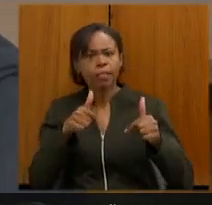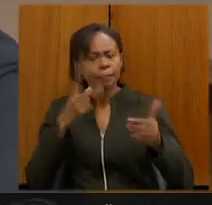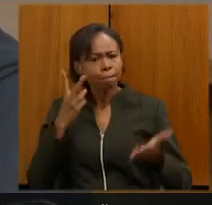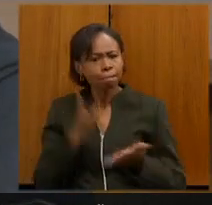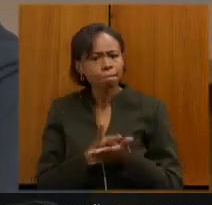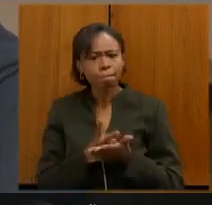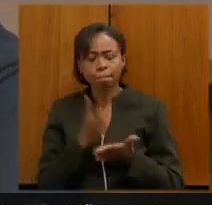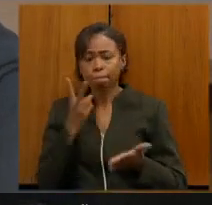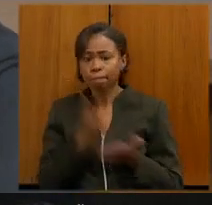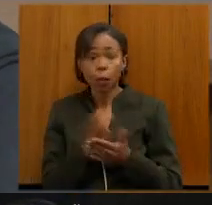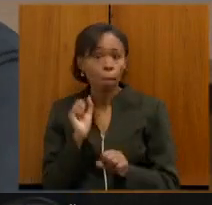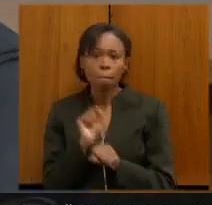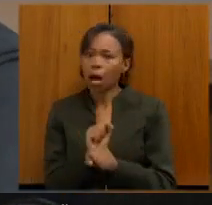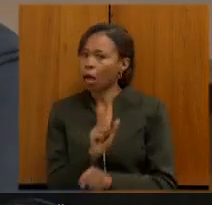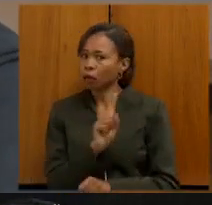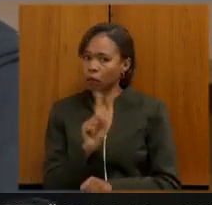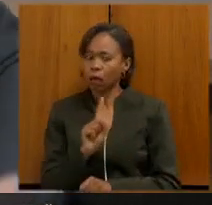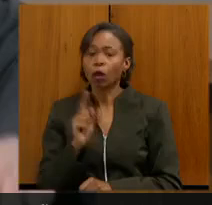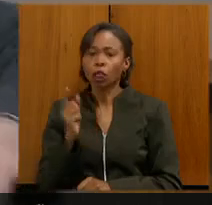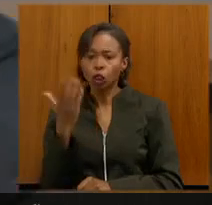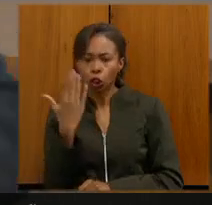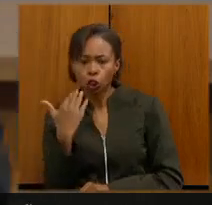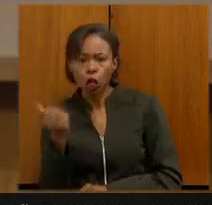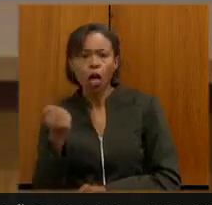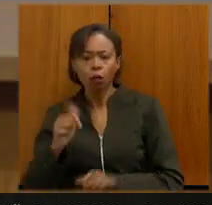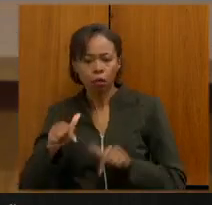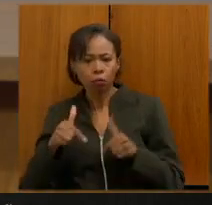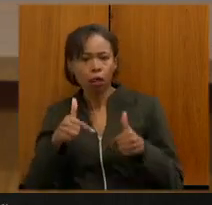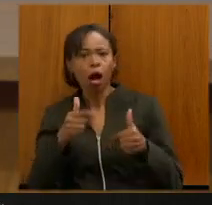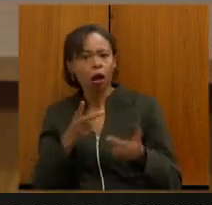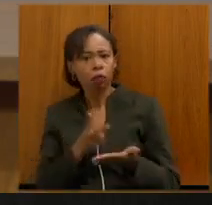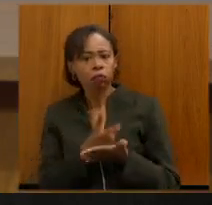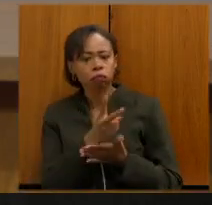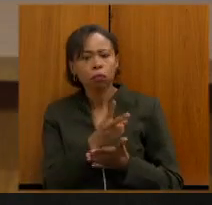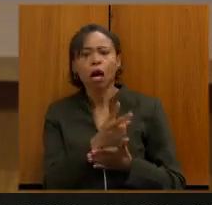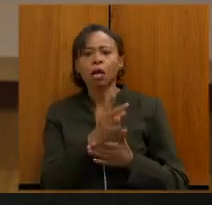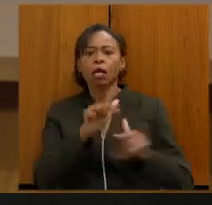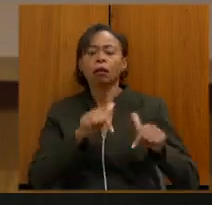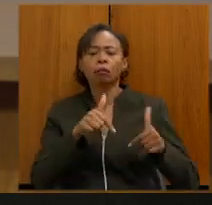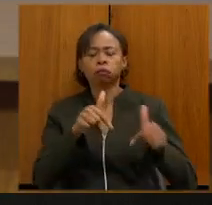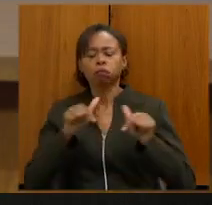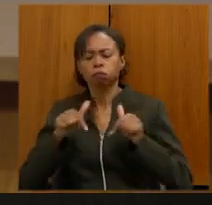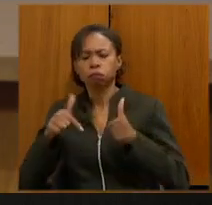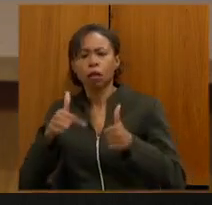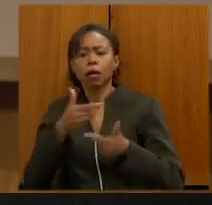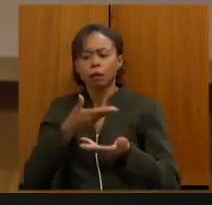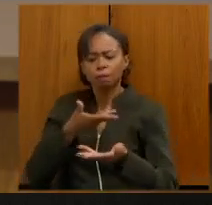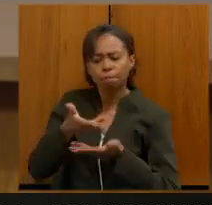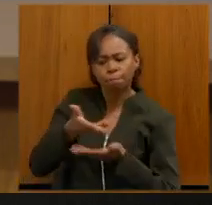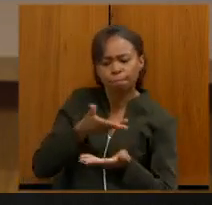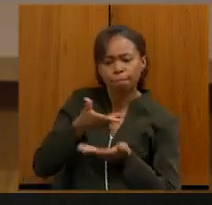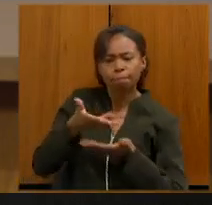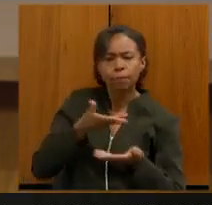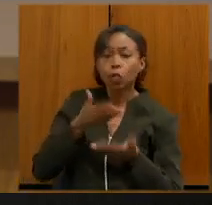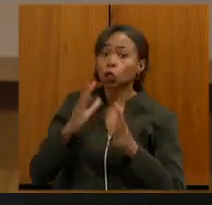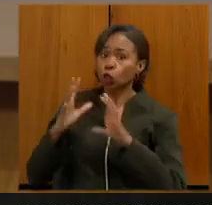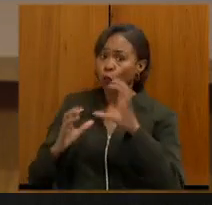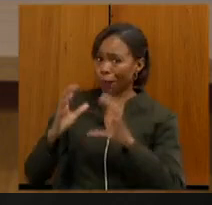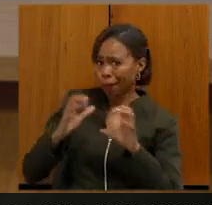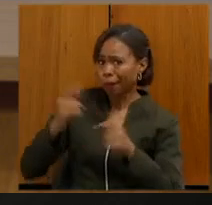interrupção nos casos em que é convocado atuar garantindo a regularidade atuação e das mediações dos conflitos fundiários